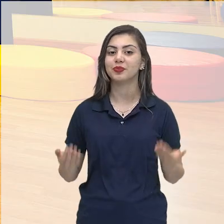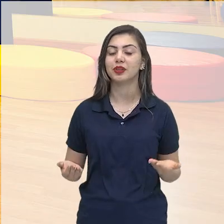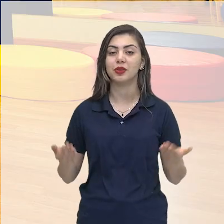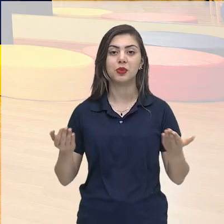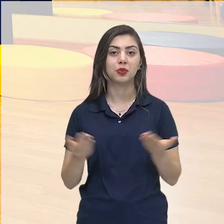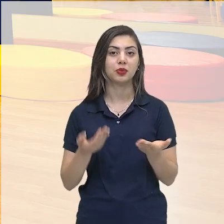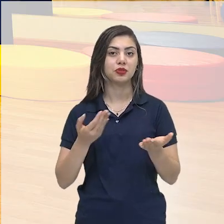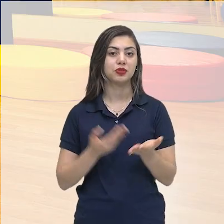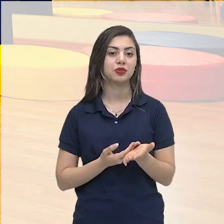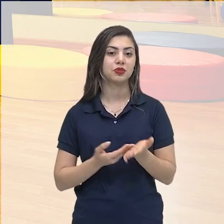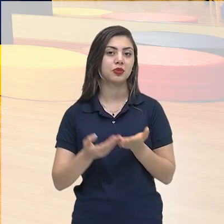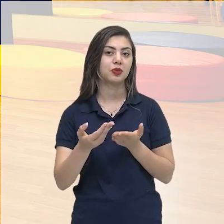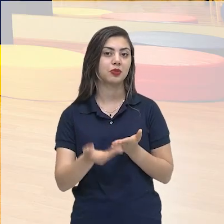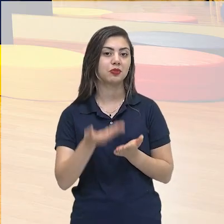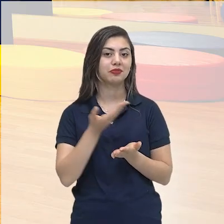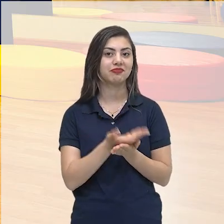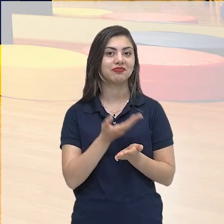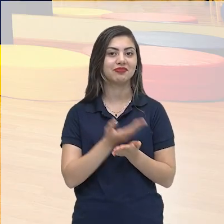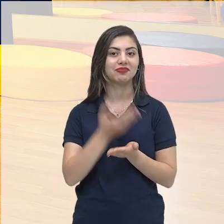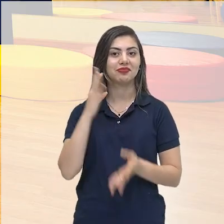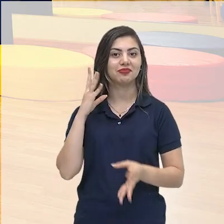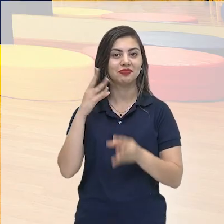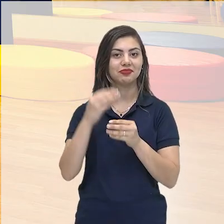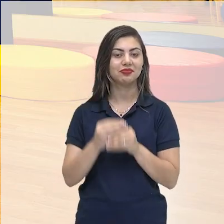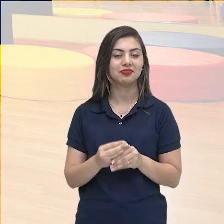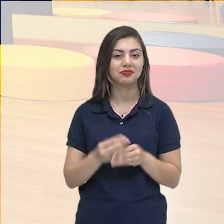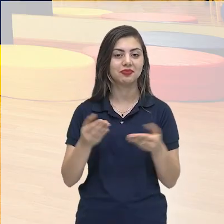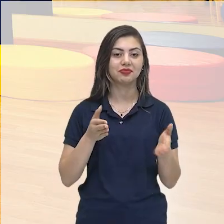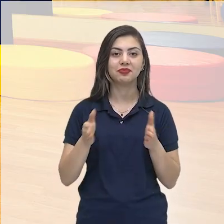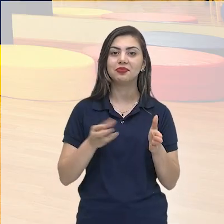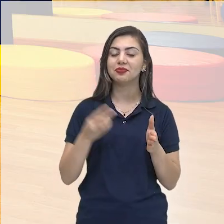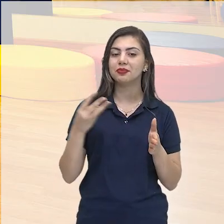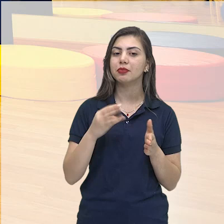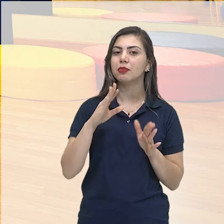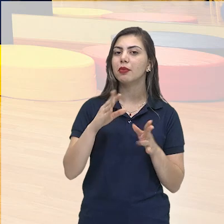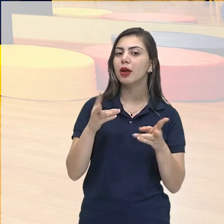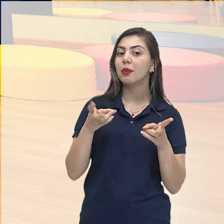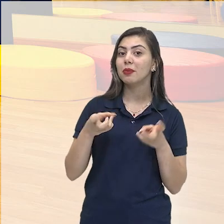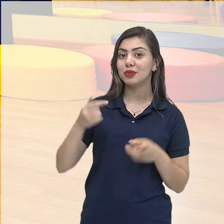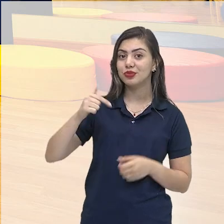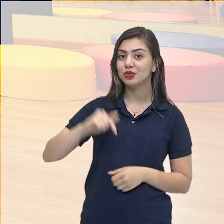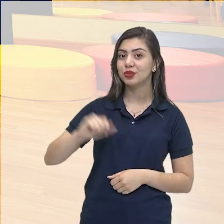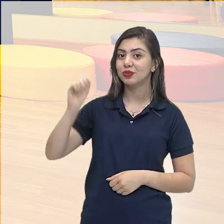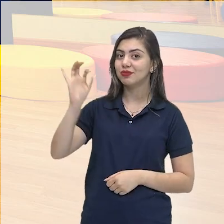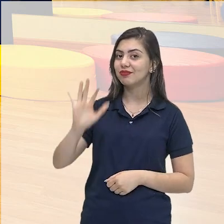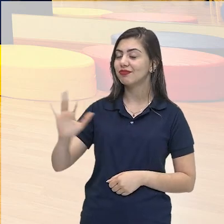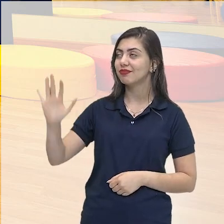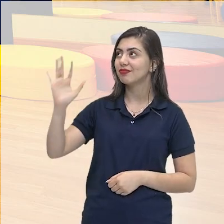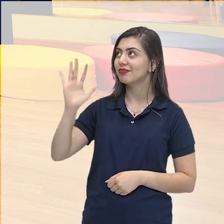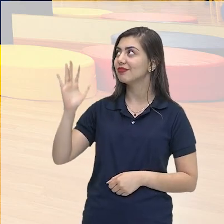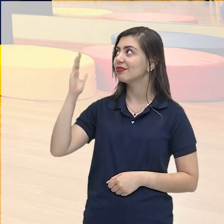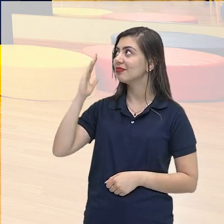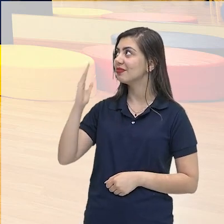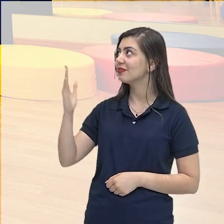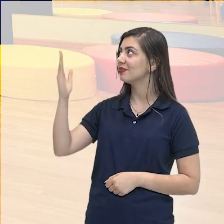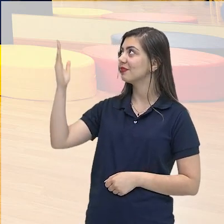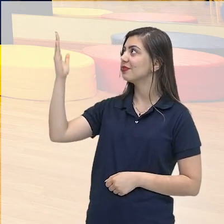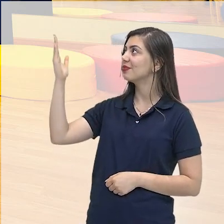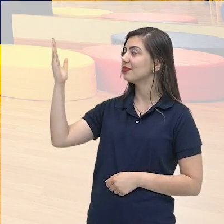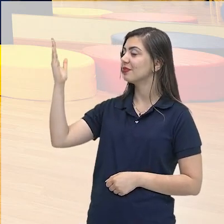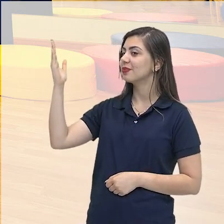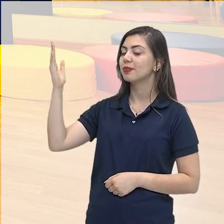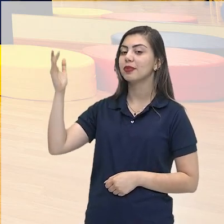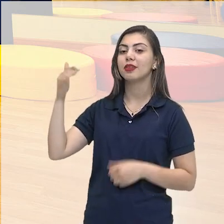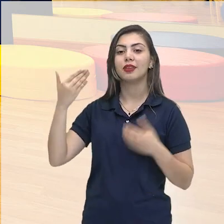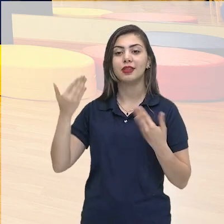Muito bem, e a gente inicia essa nossa revisão da terceira unidade, observando novamente as imagens, né,